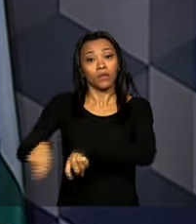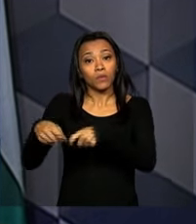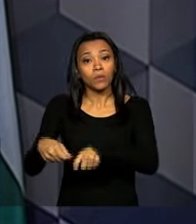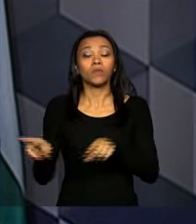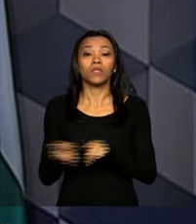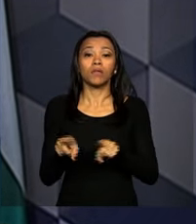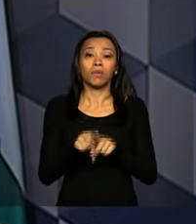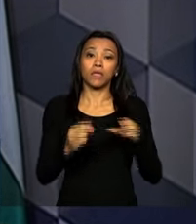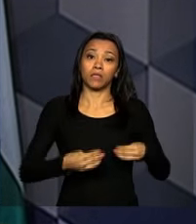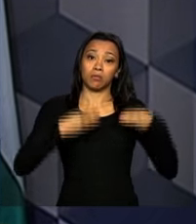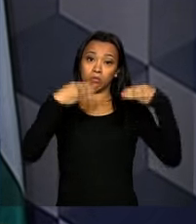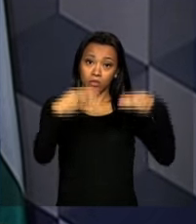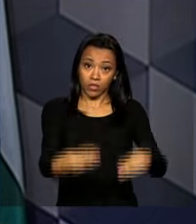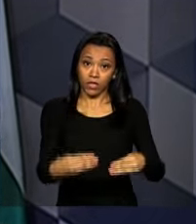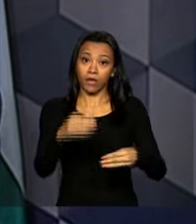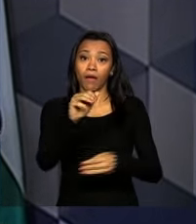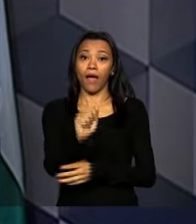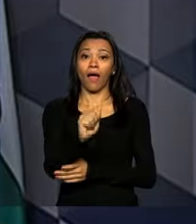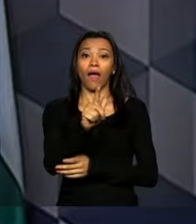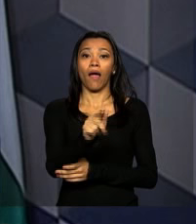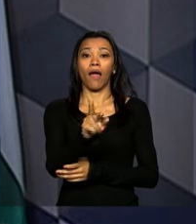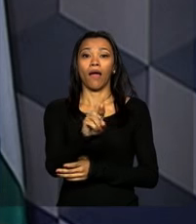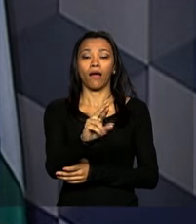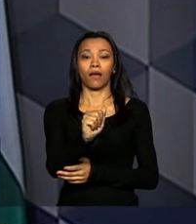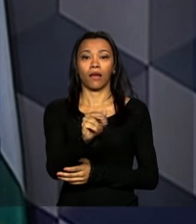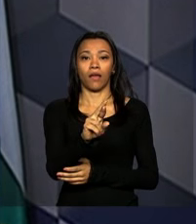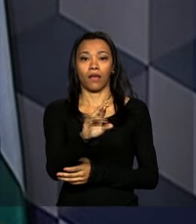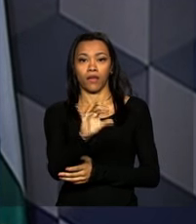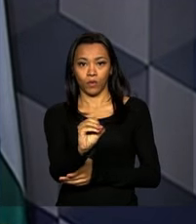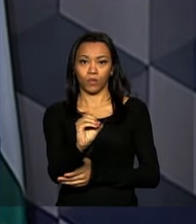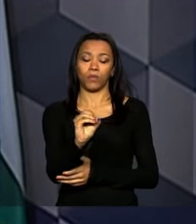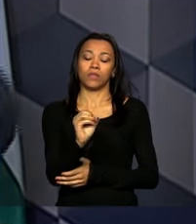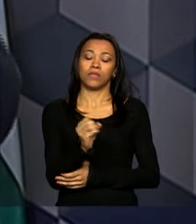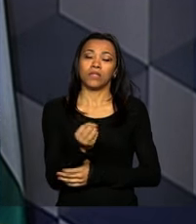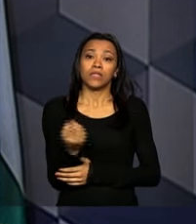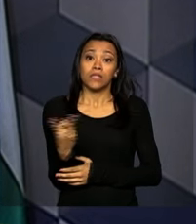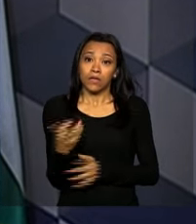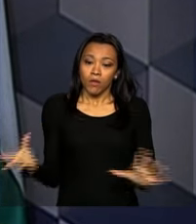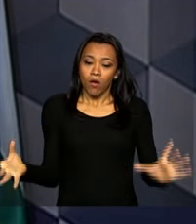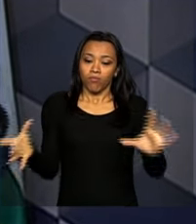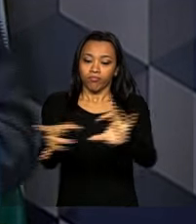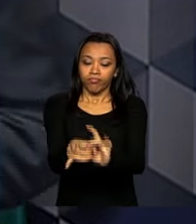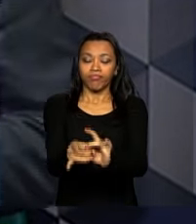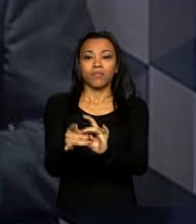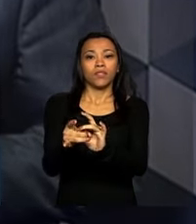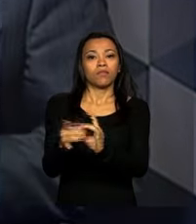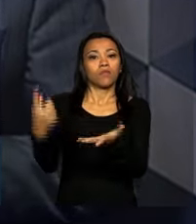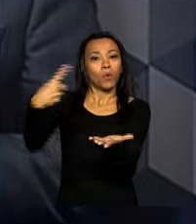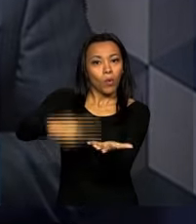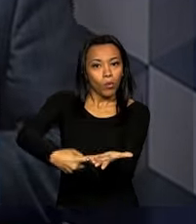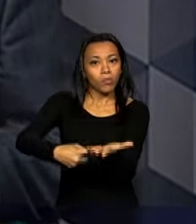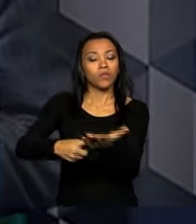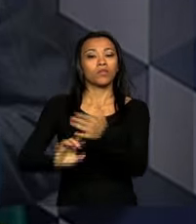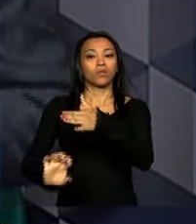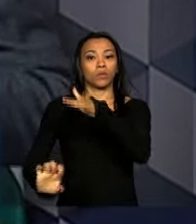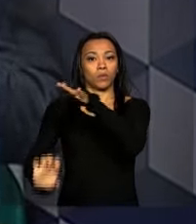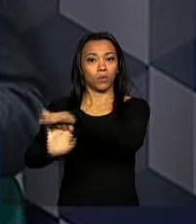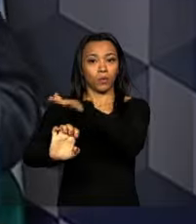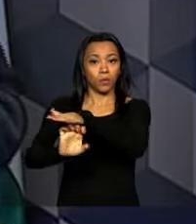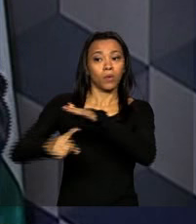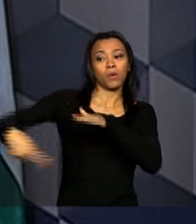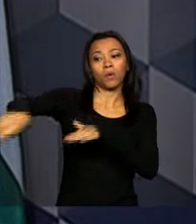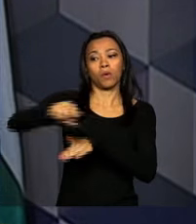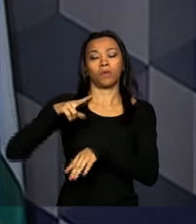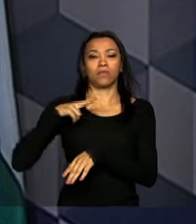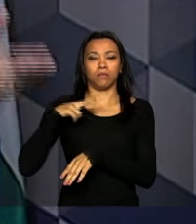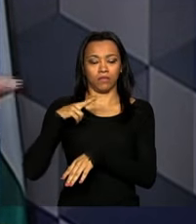coordenação de todo o governo, fazer essa aliança com a iniciativa privada, fazendo florescer